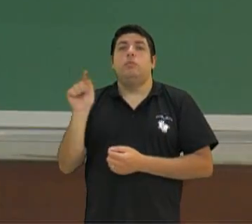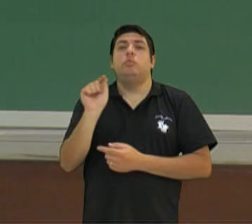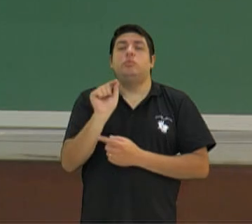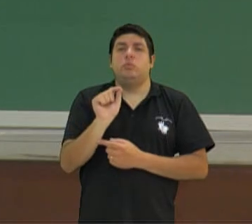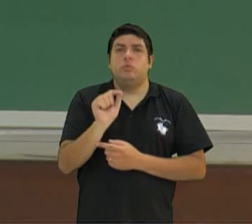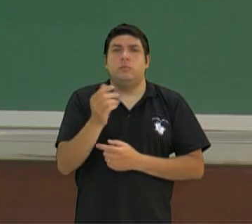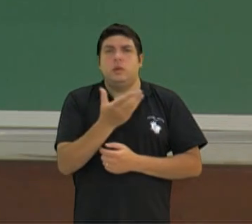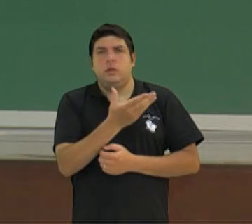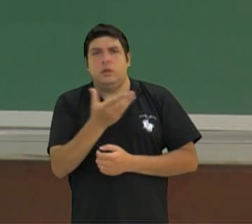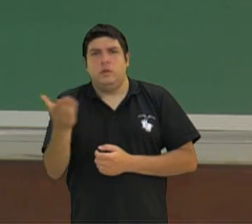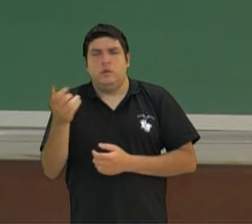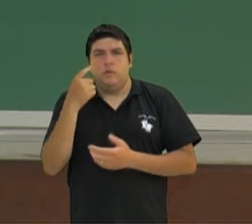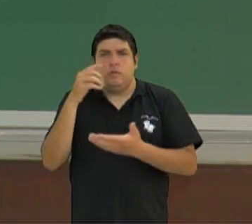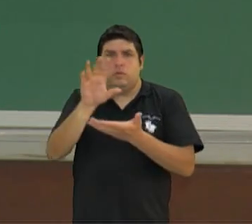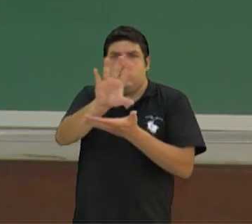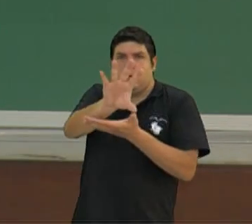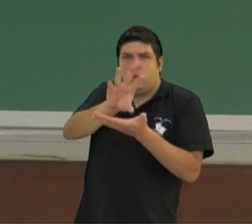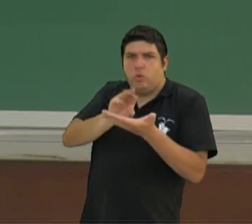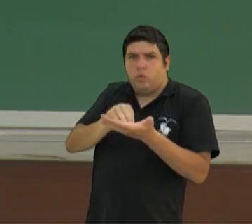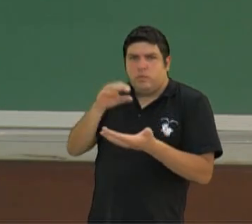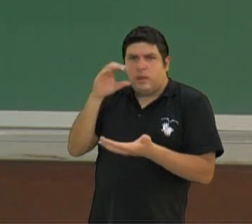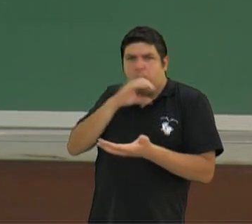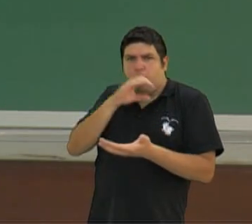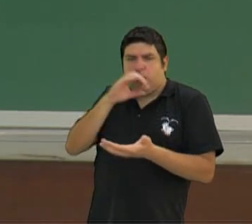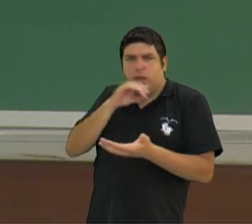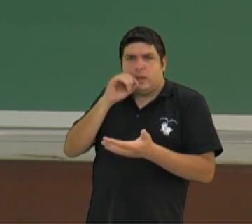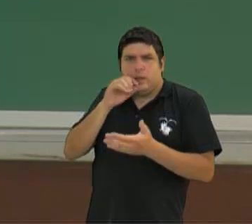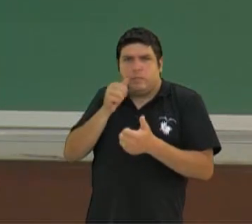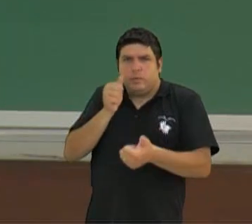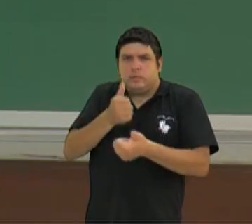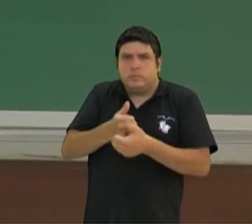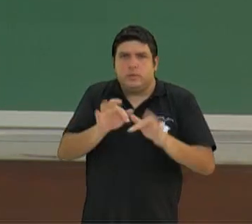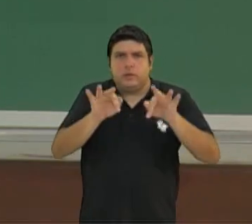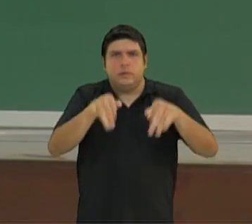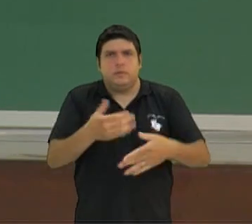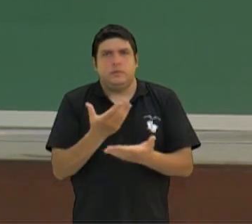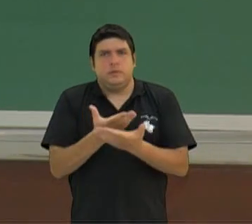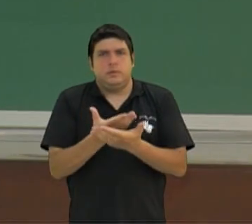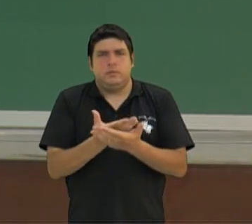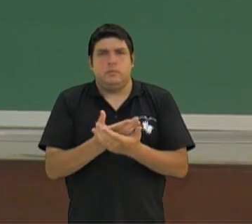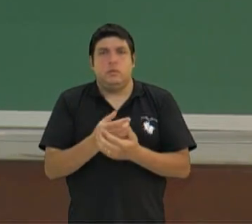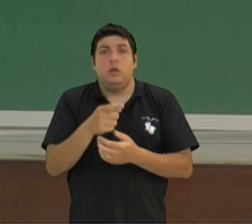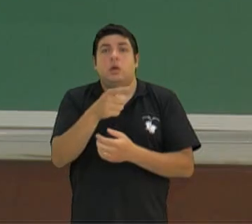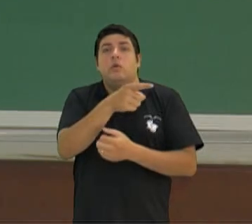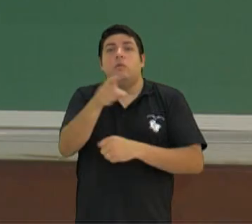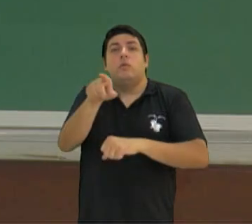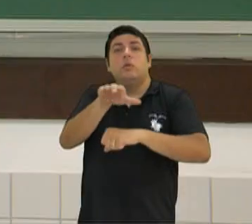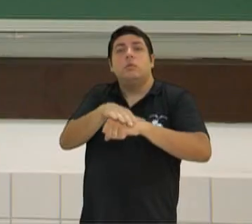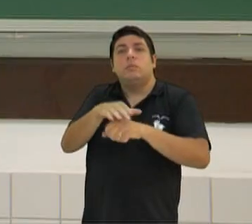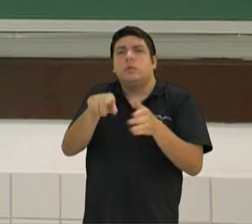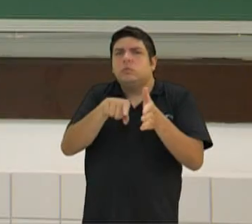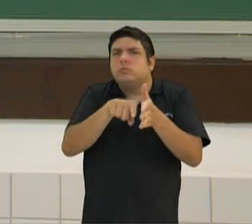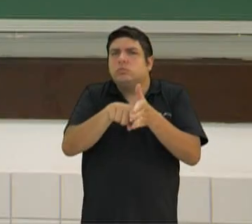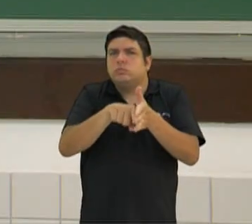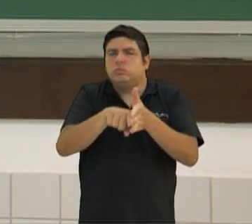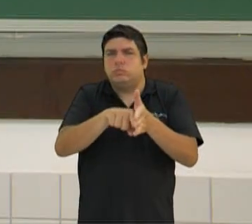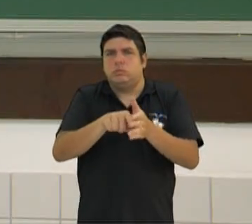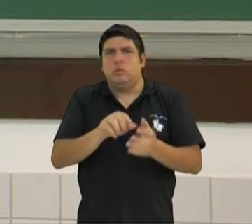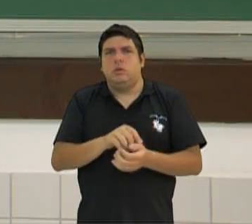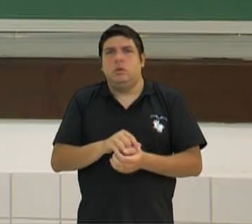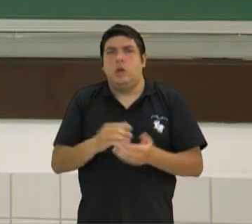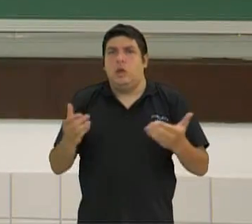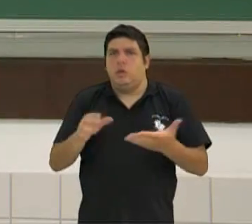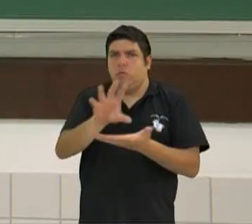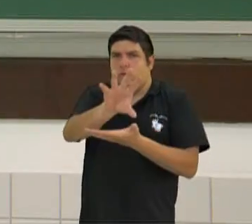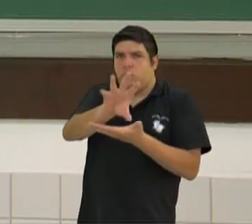para vocês? Copiarem no caderno rapidamente para a gente finalizar a nossa aula. Vocês vão fazer uma pesquisa. Então, registrem no caderno